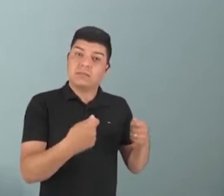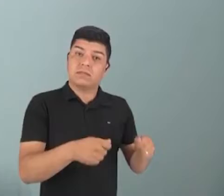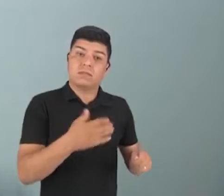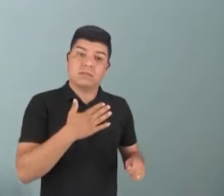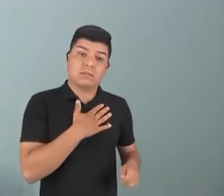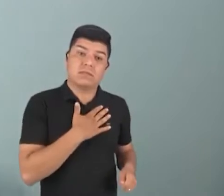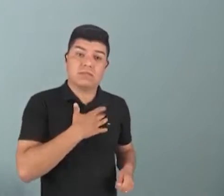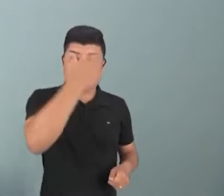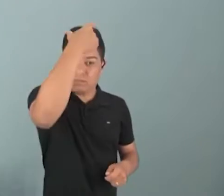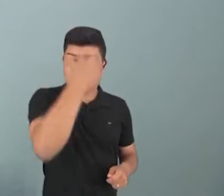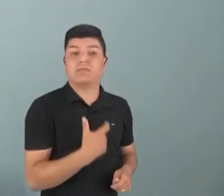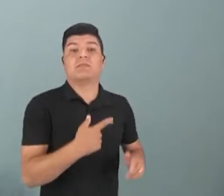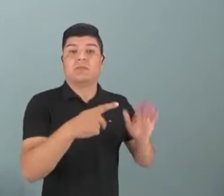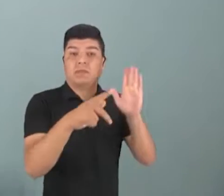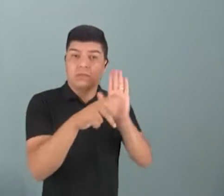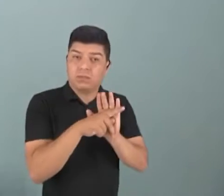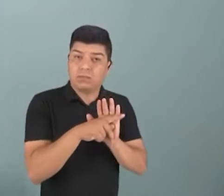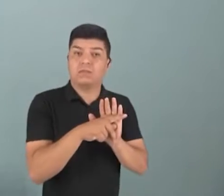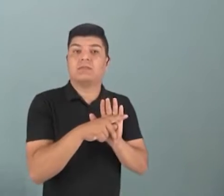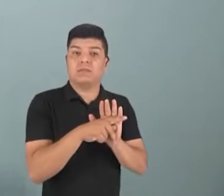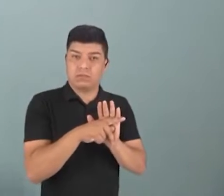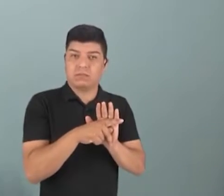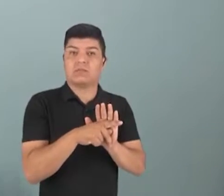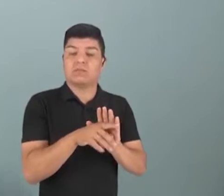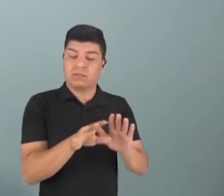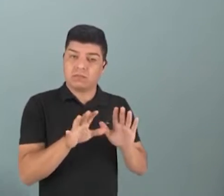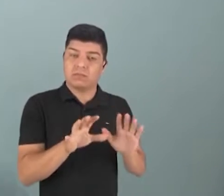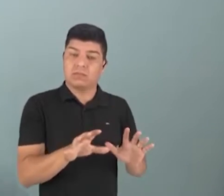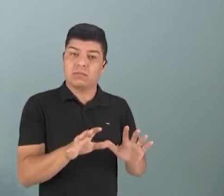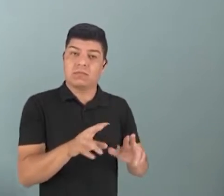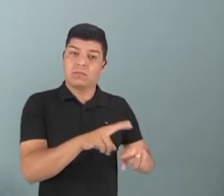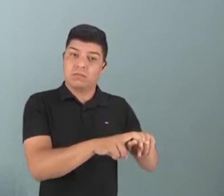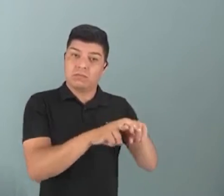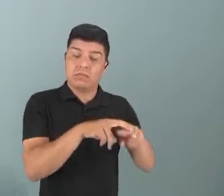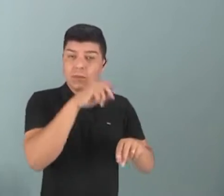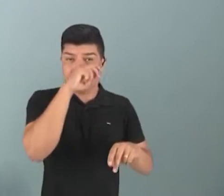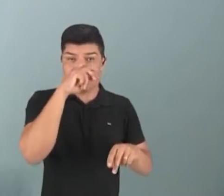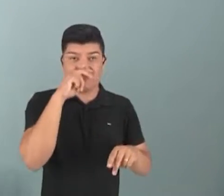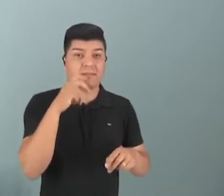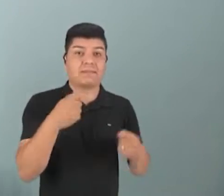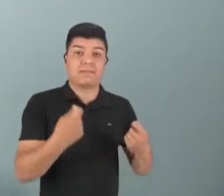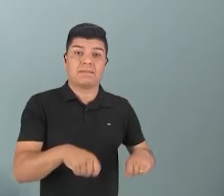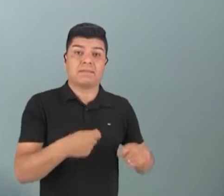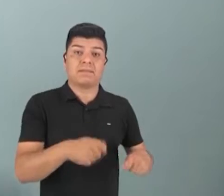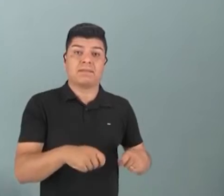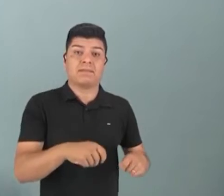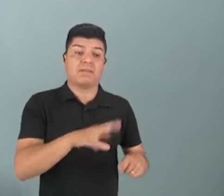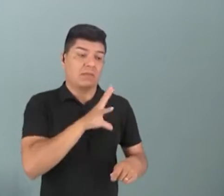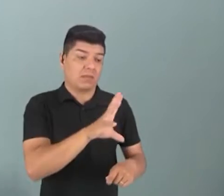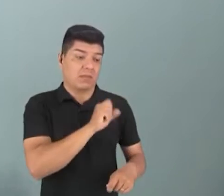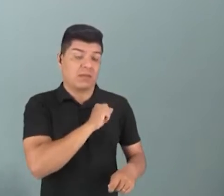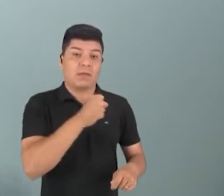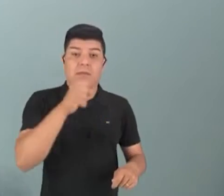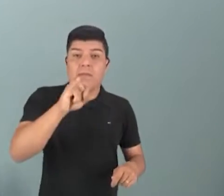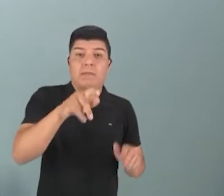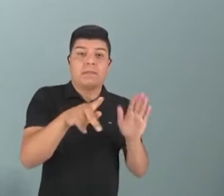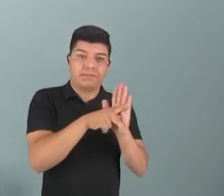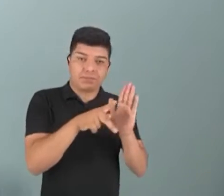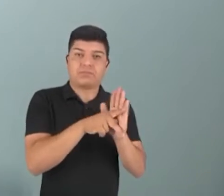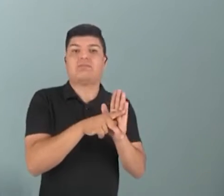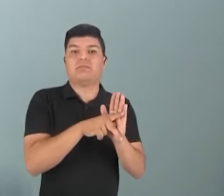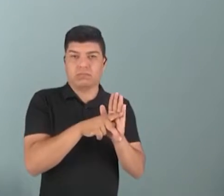gostar do jeito que você é isso mesmo você precisa sim amar Isso